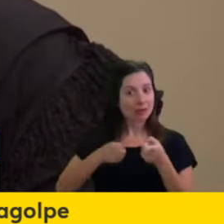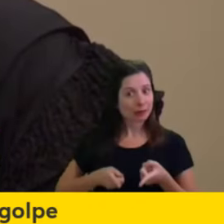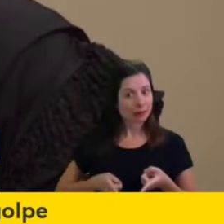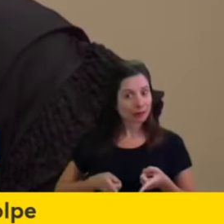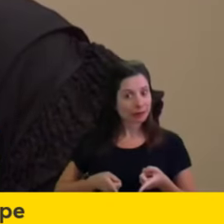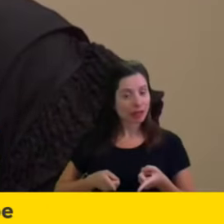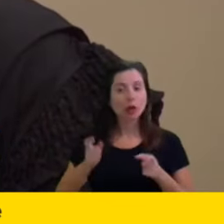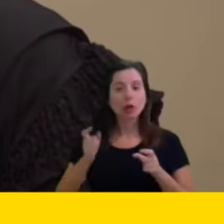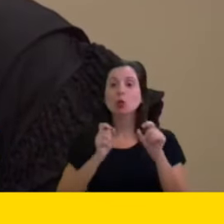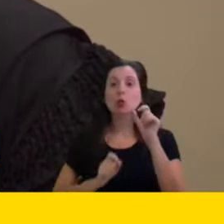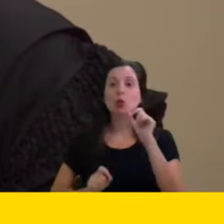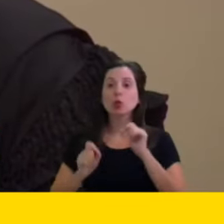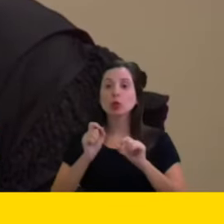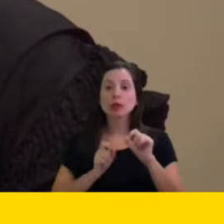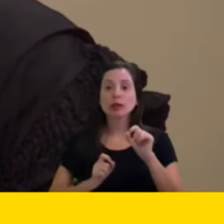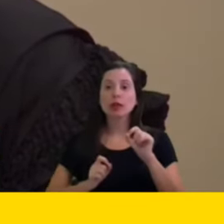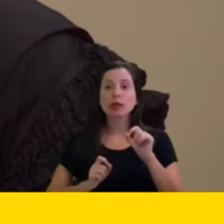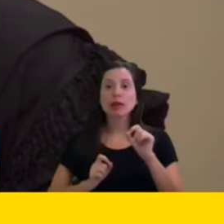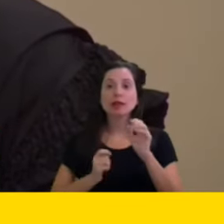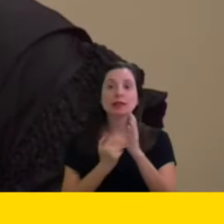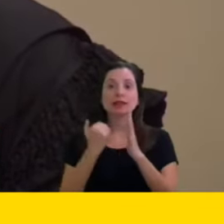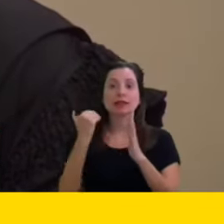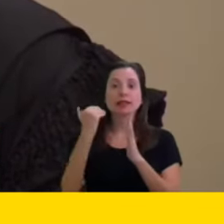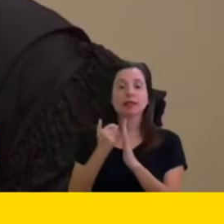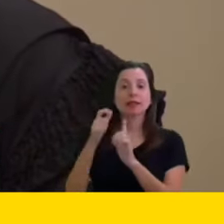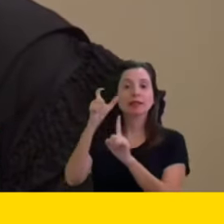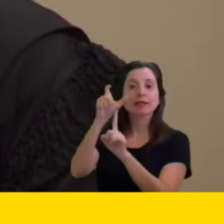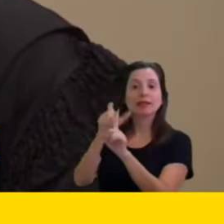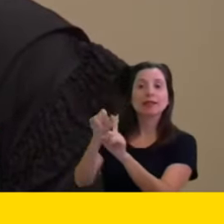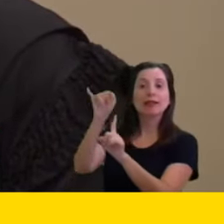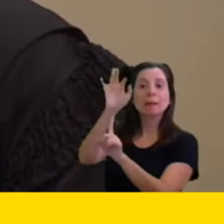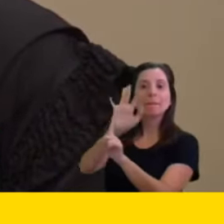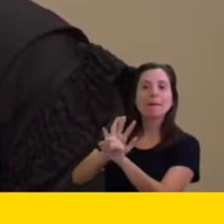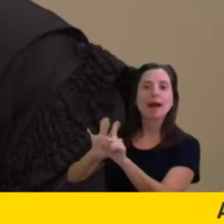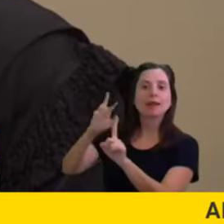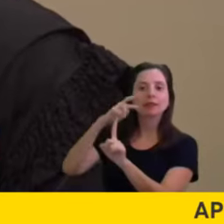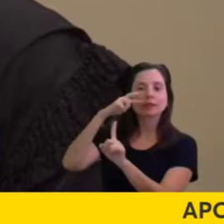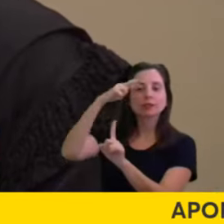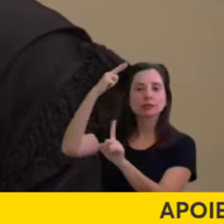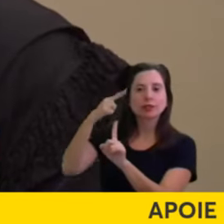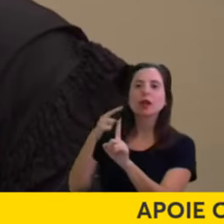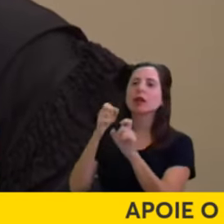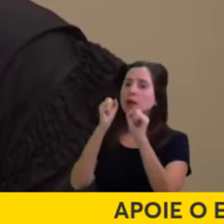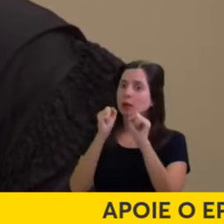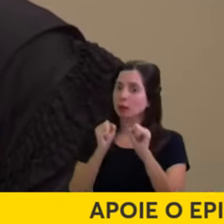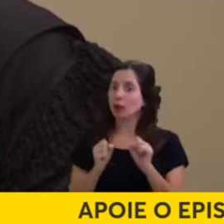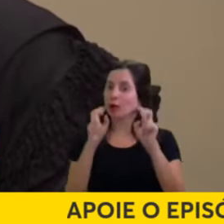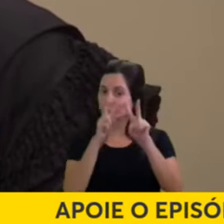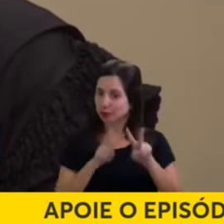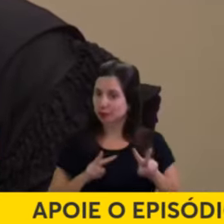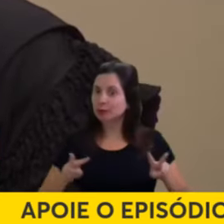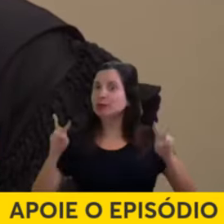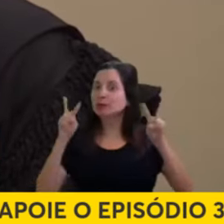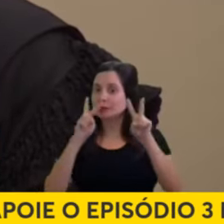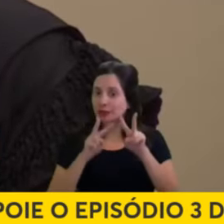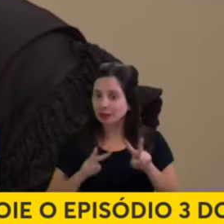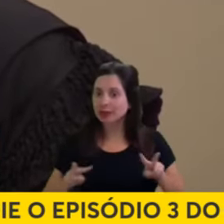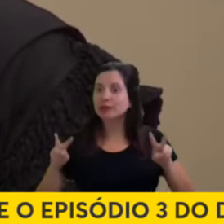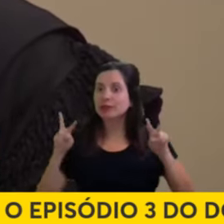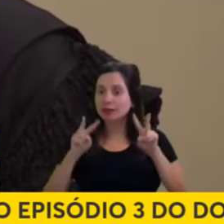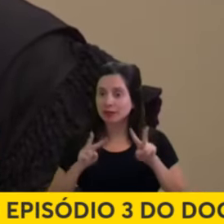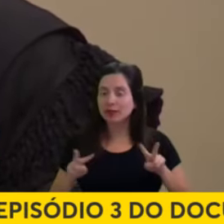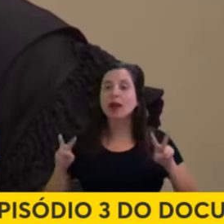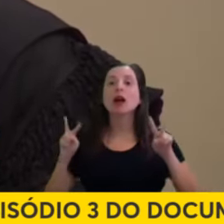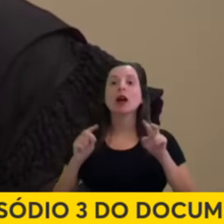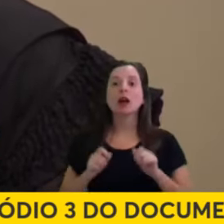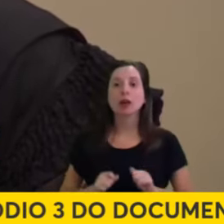com a exposição exagerada da figura de Sérgio Moro nos meios de comunicação social conforme se pode observar a inicial não pormenorizado de modo suficiente